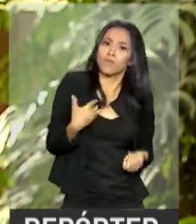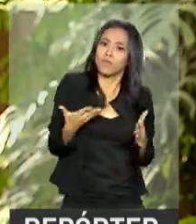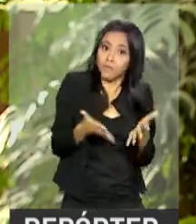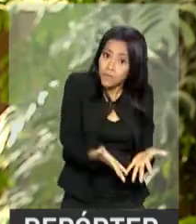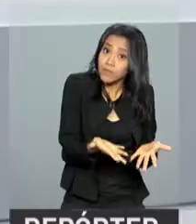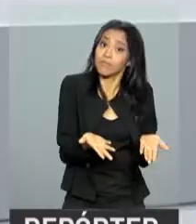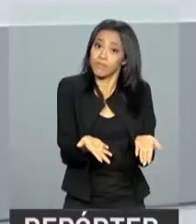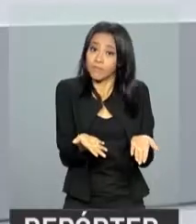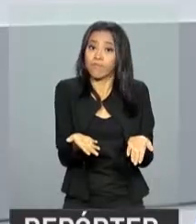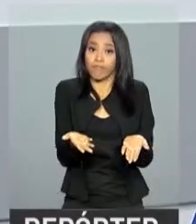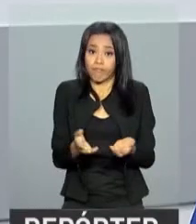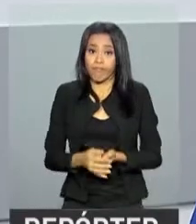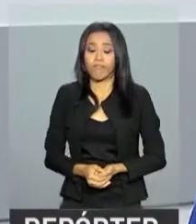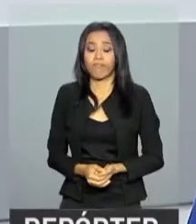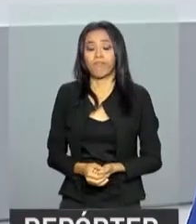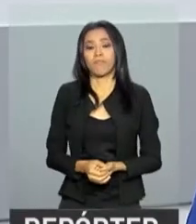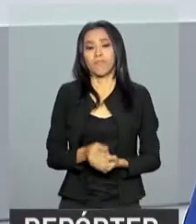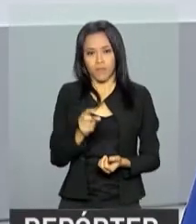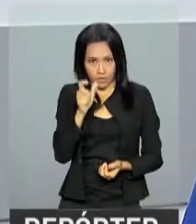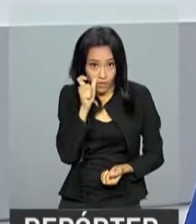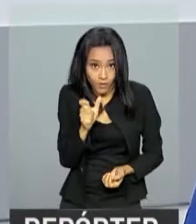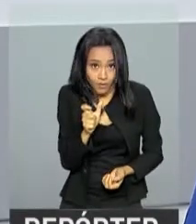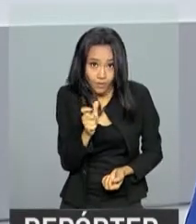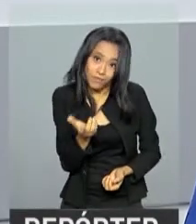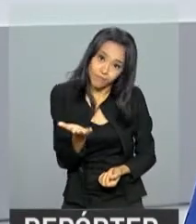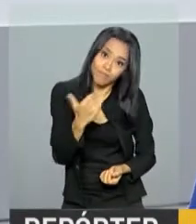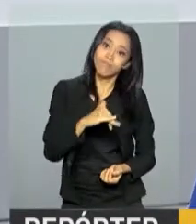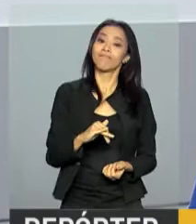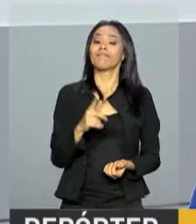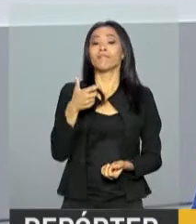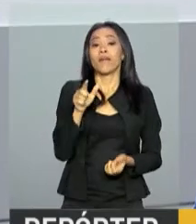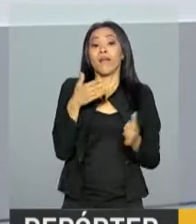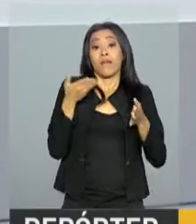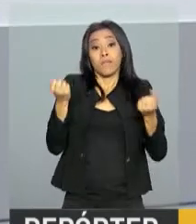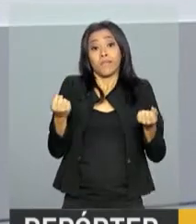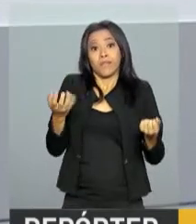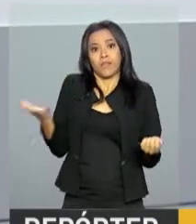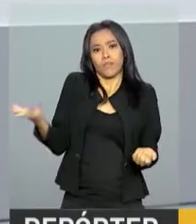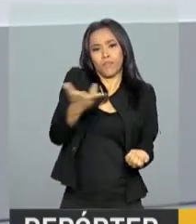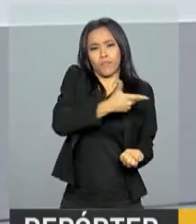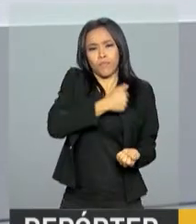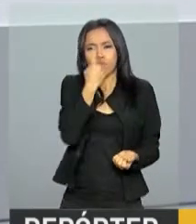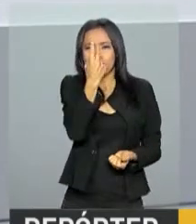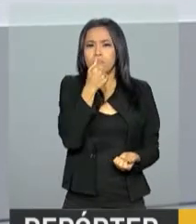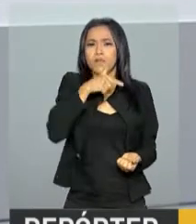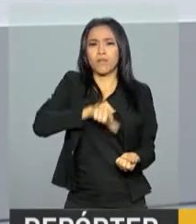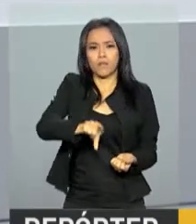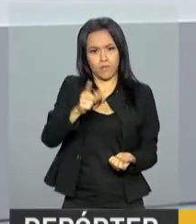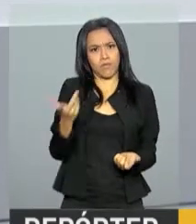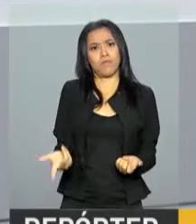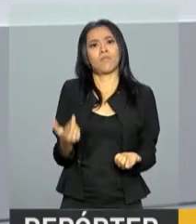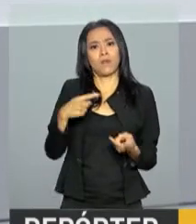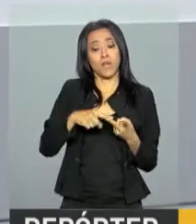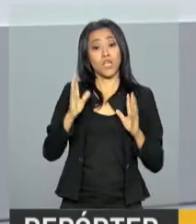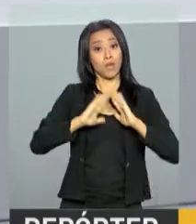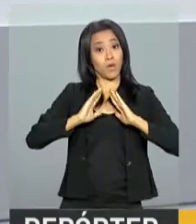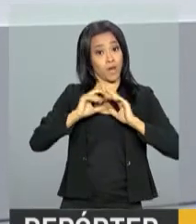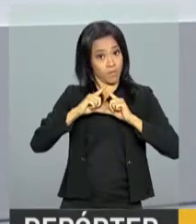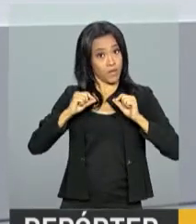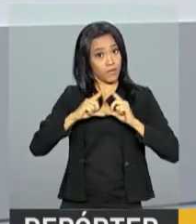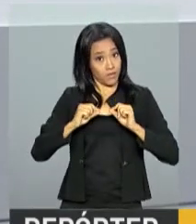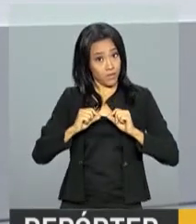disso se interessou para participar basta ser fluente em pelo menos uma língua estrangeira e morar em brasília